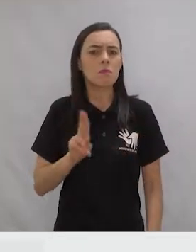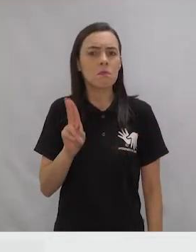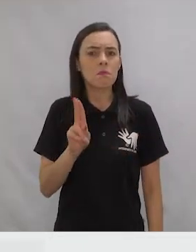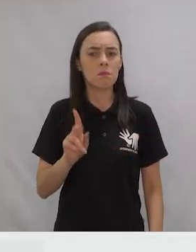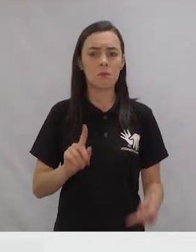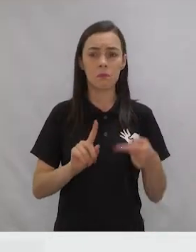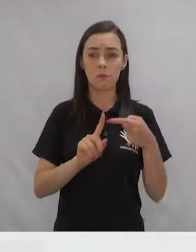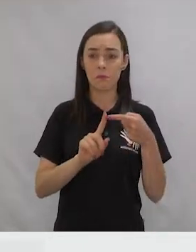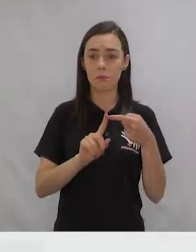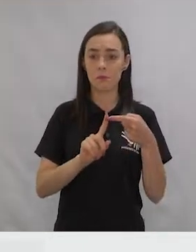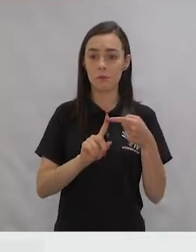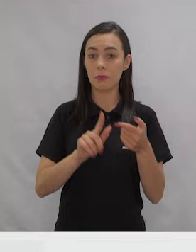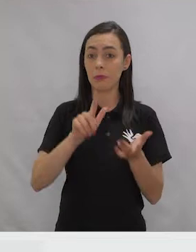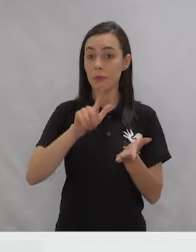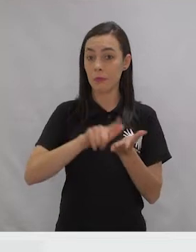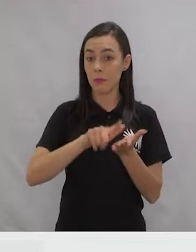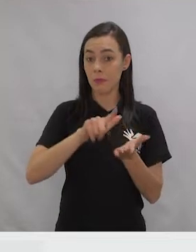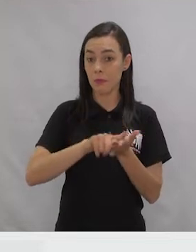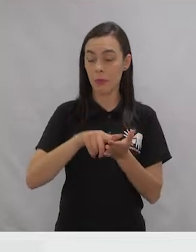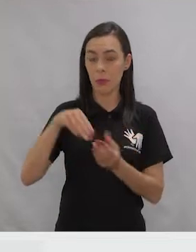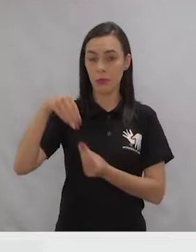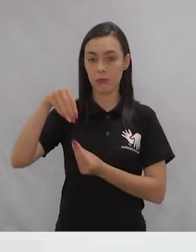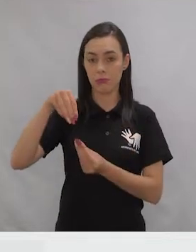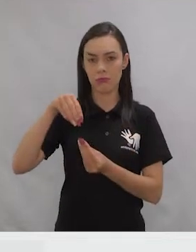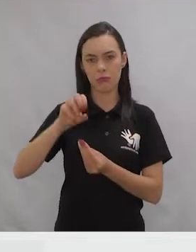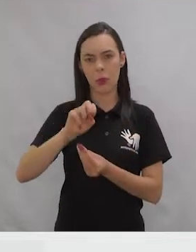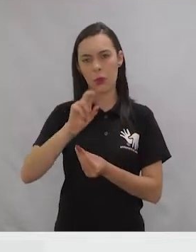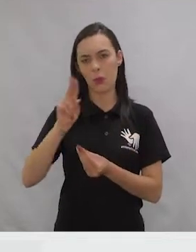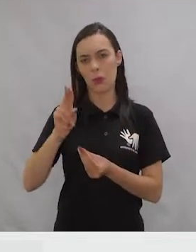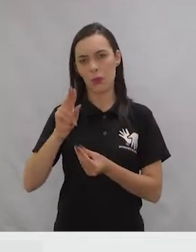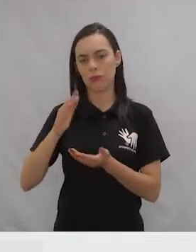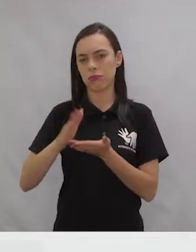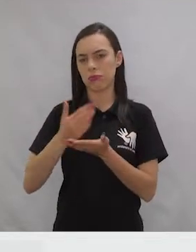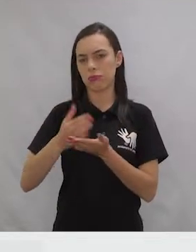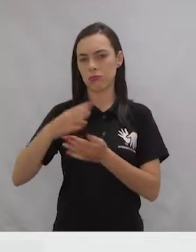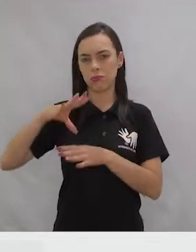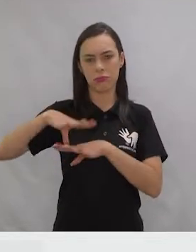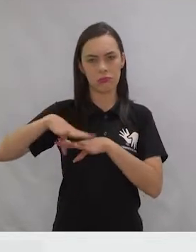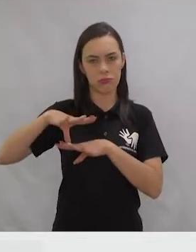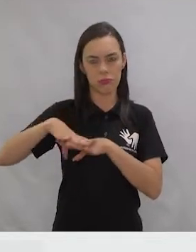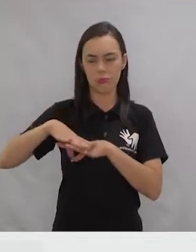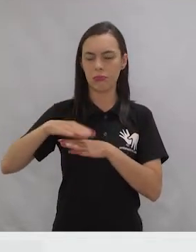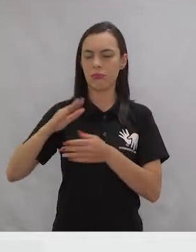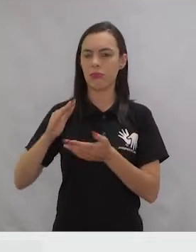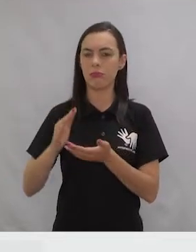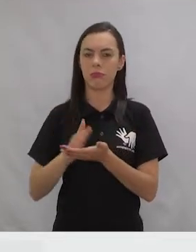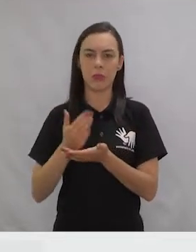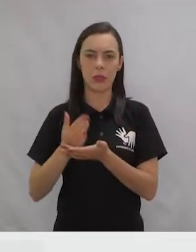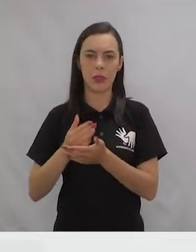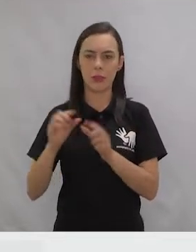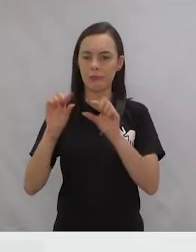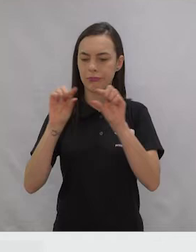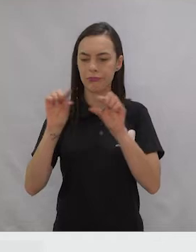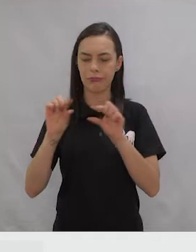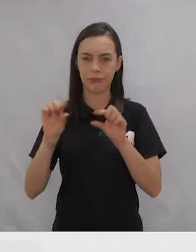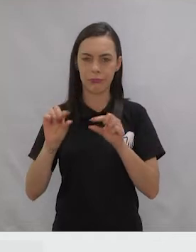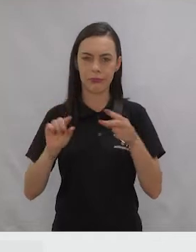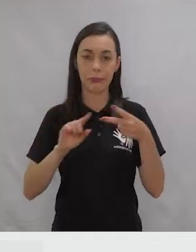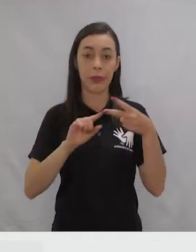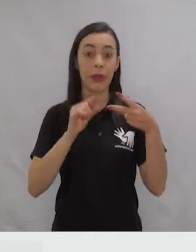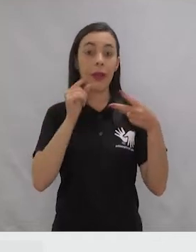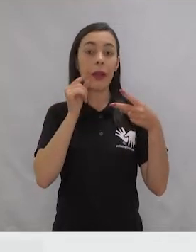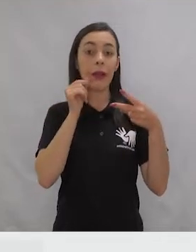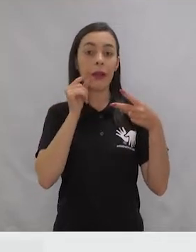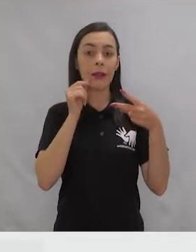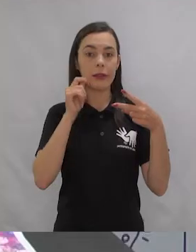Nós iremos precisar de folha ou o caderno de matemática ou o caderno de linha, um lápis preto